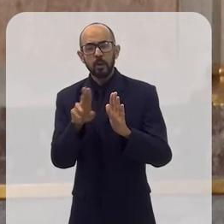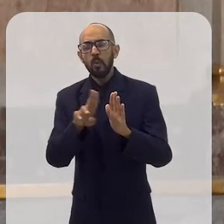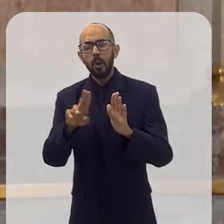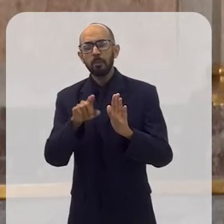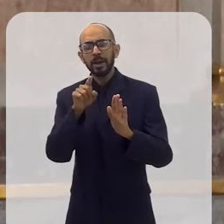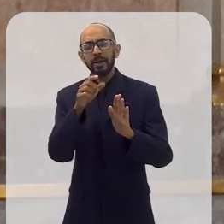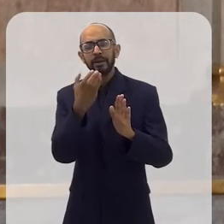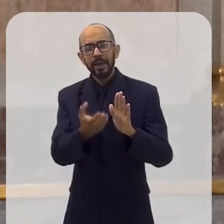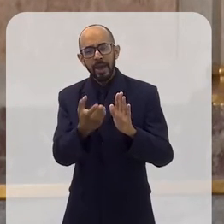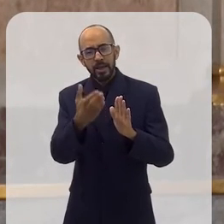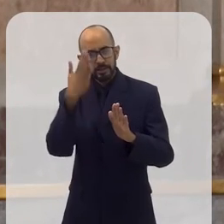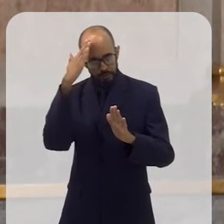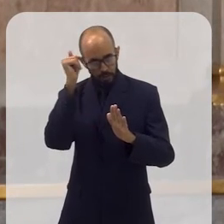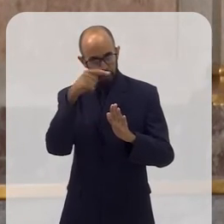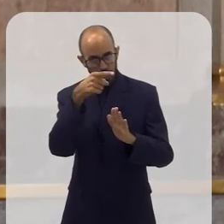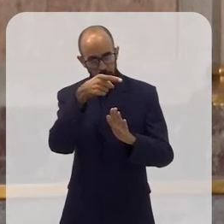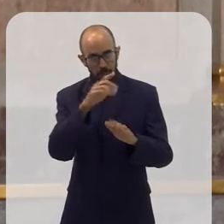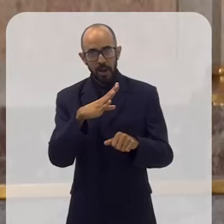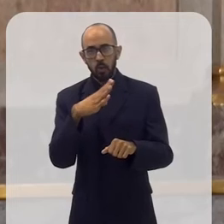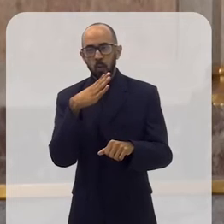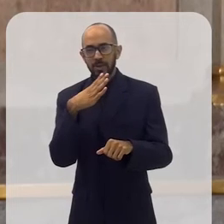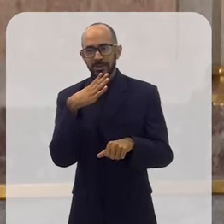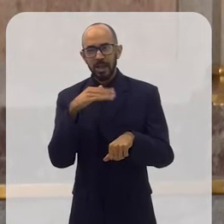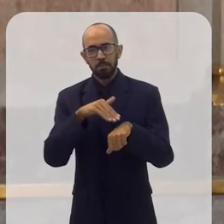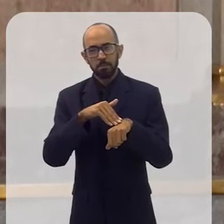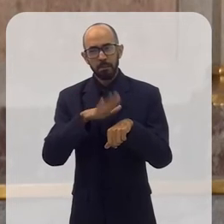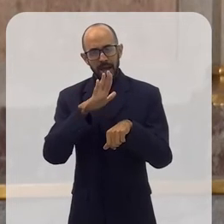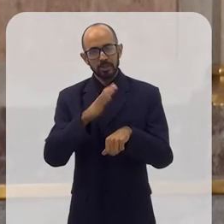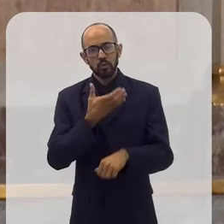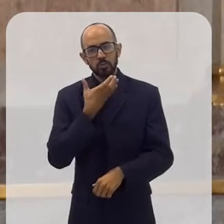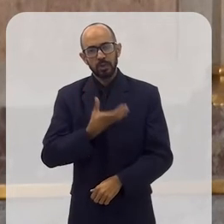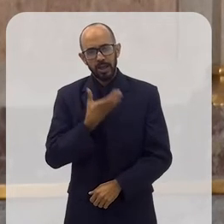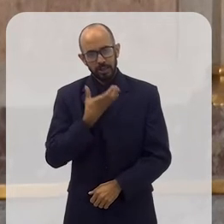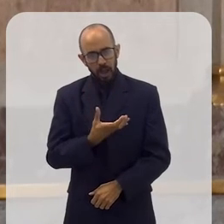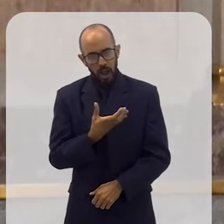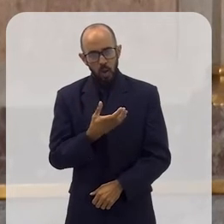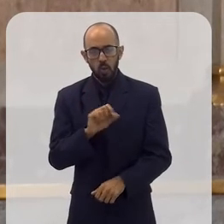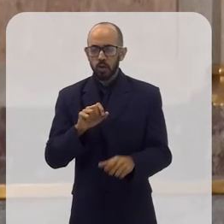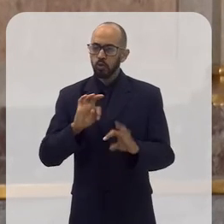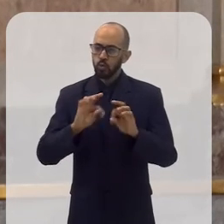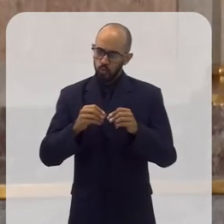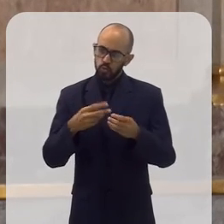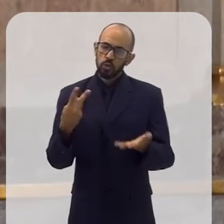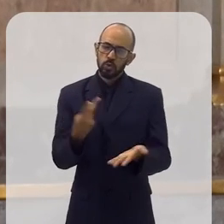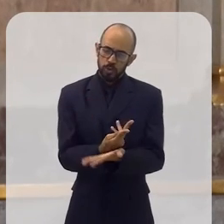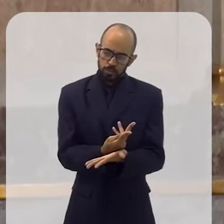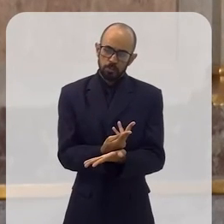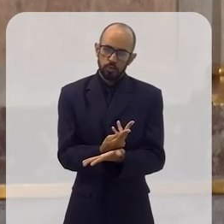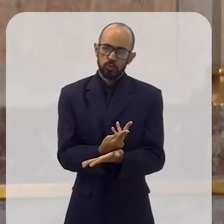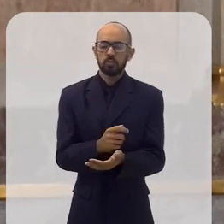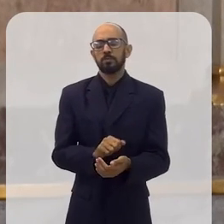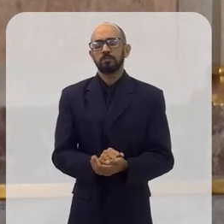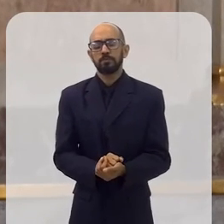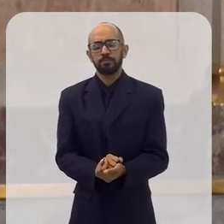para conhecer mais sobre o Natal e todos os acontecimentos de Natal.